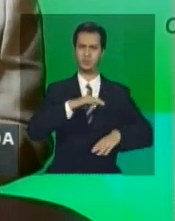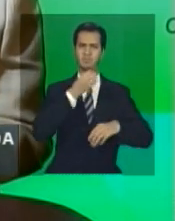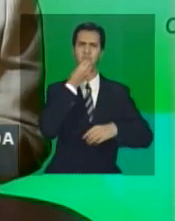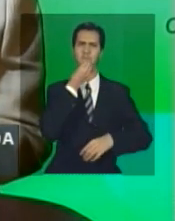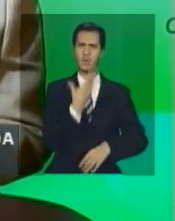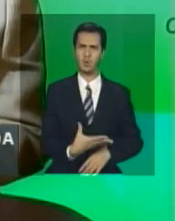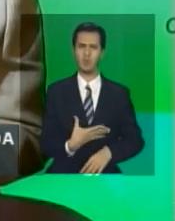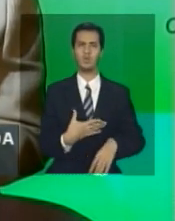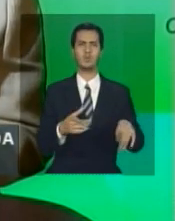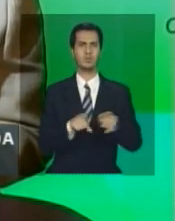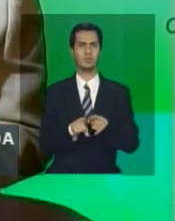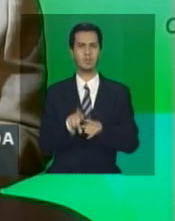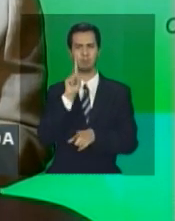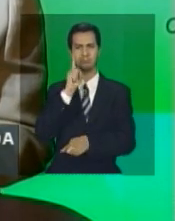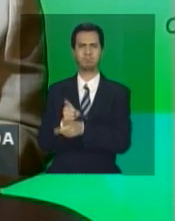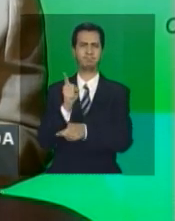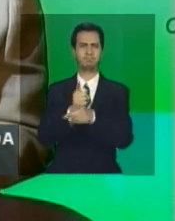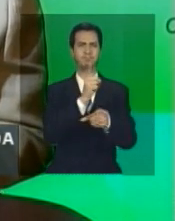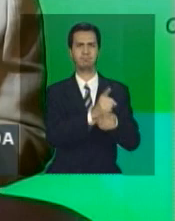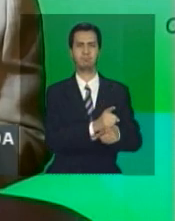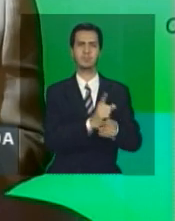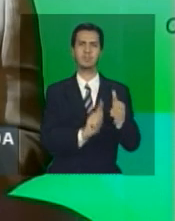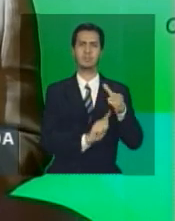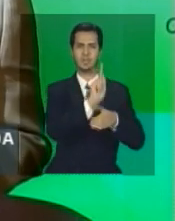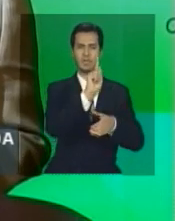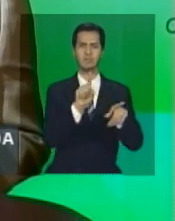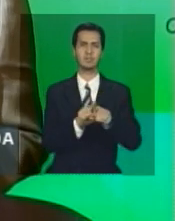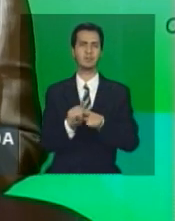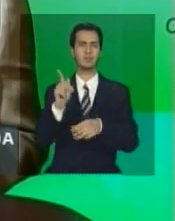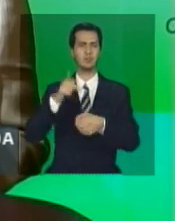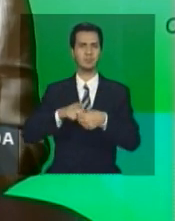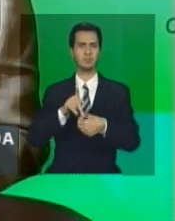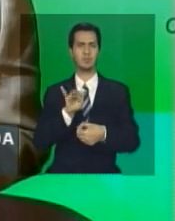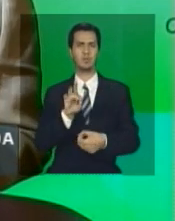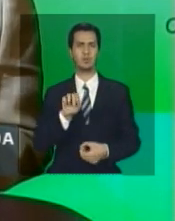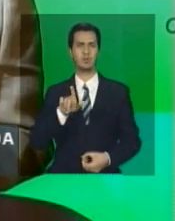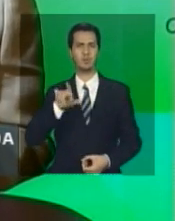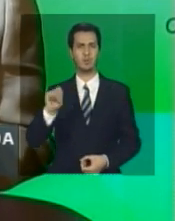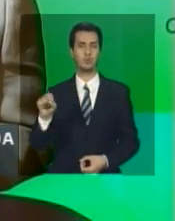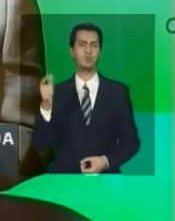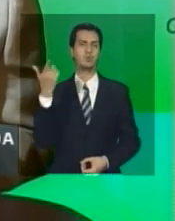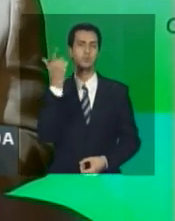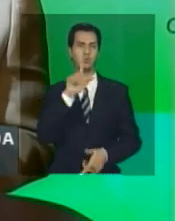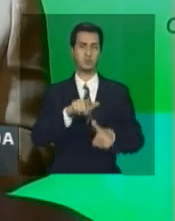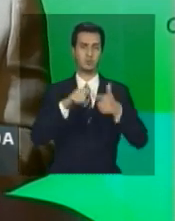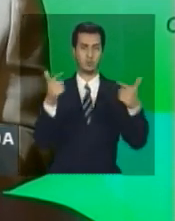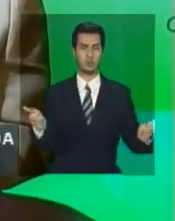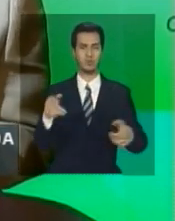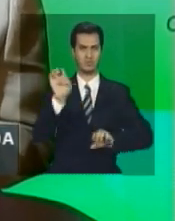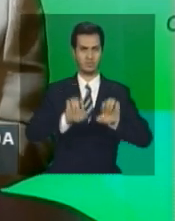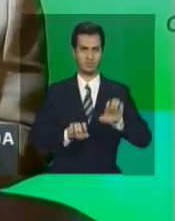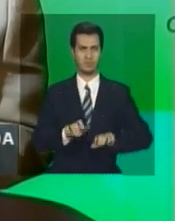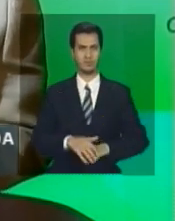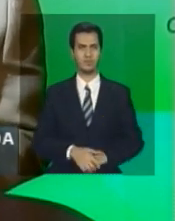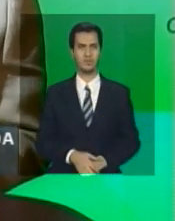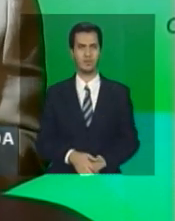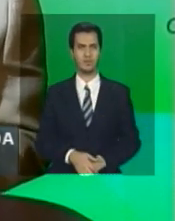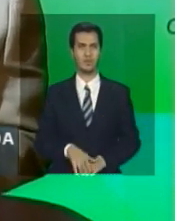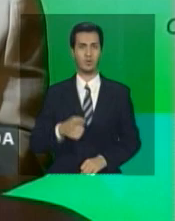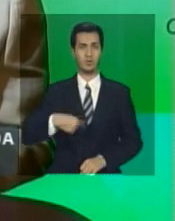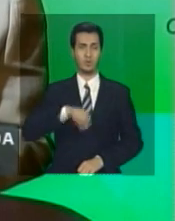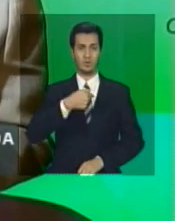excepcionais descobertas de petróleo e gás que garantem o crescimento futuro da companhia. Nossa gestão